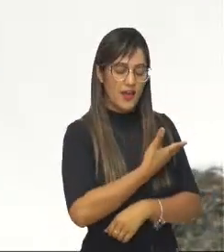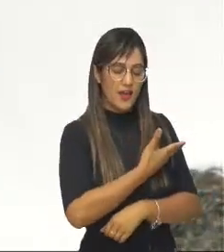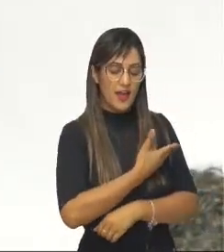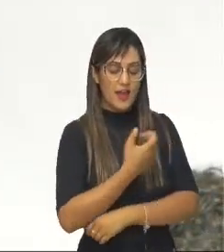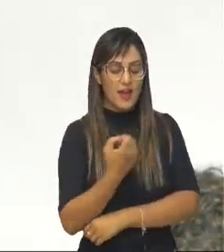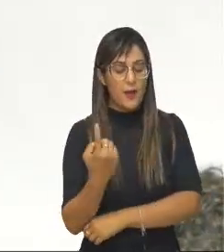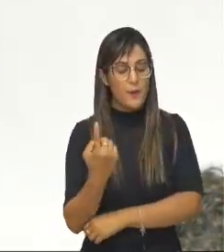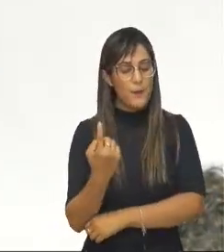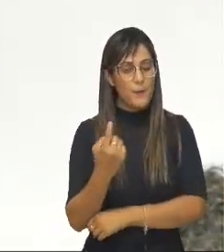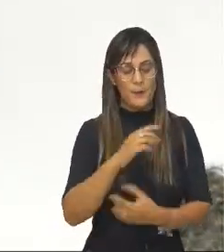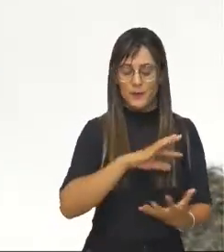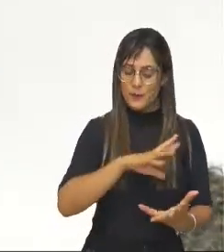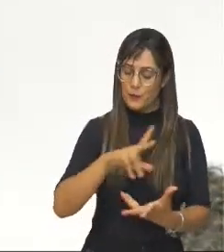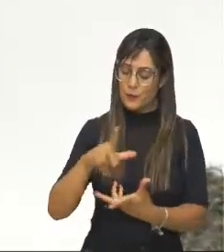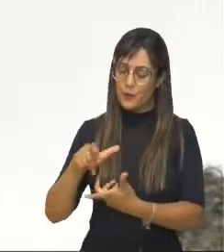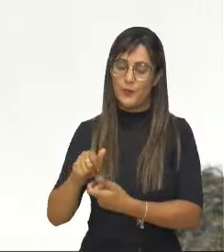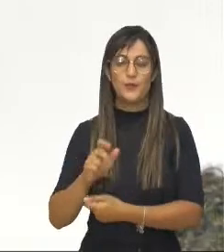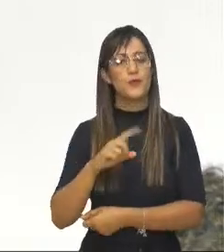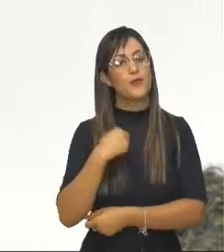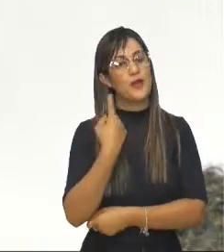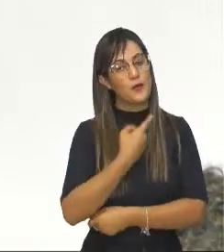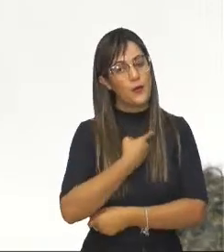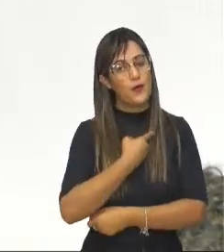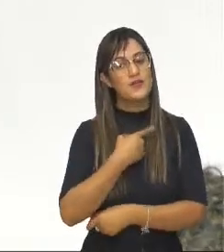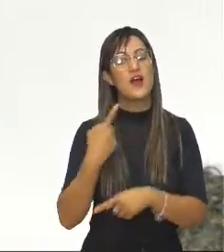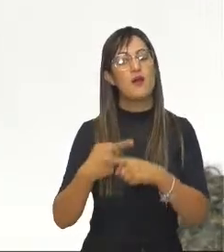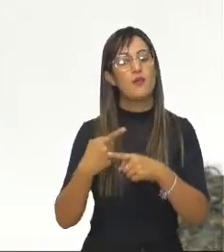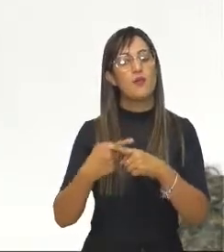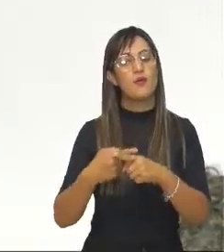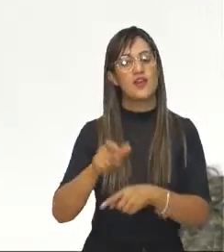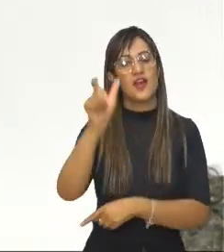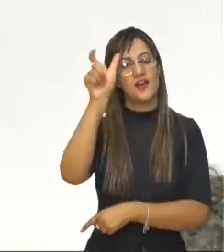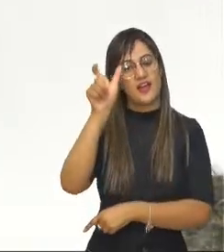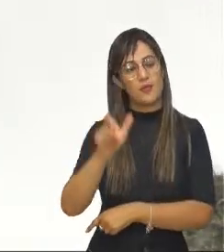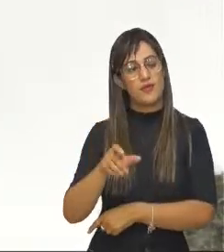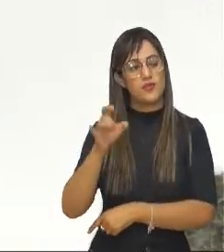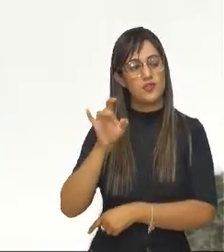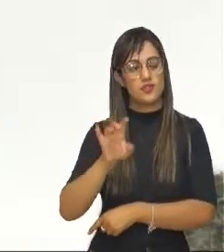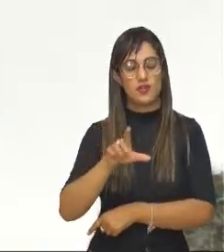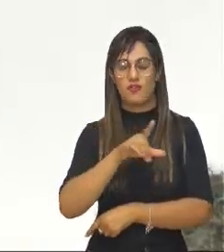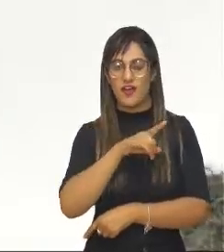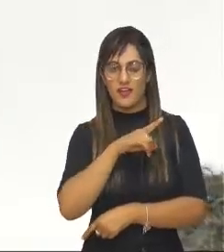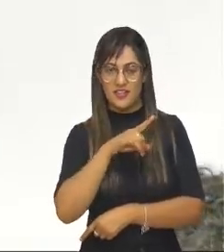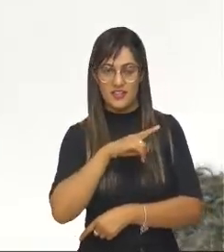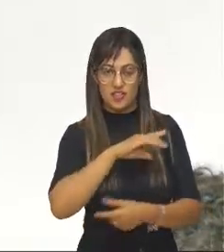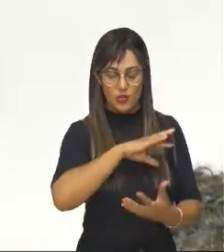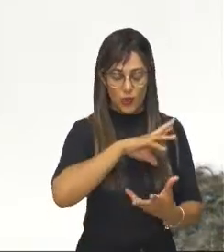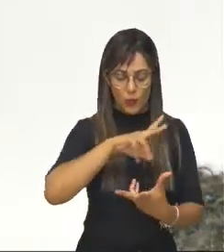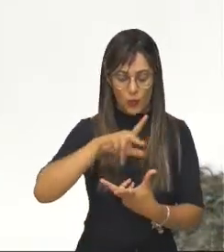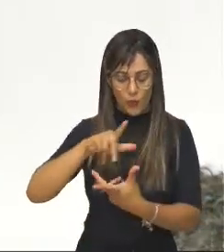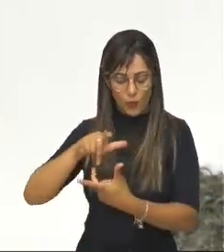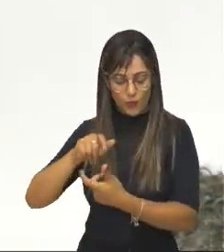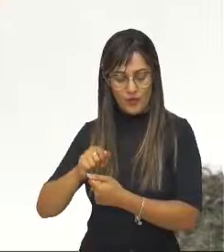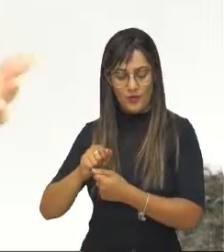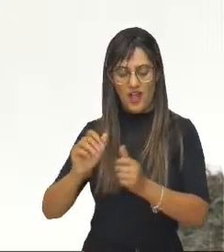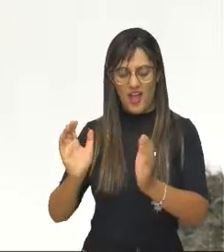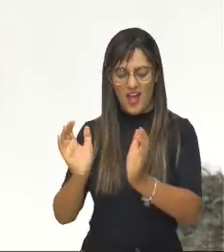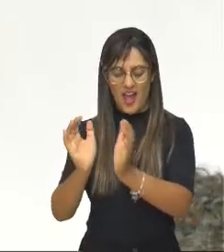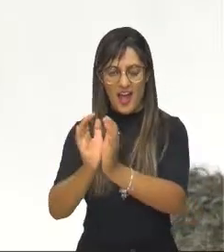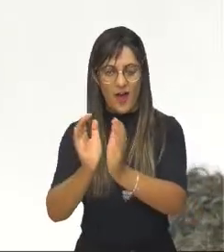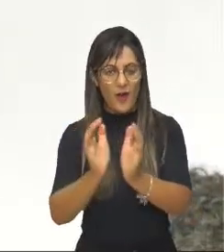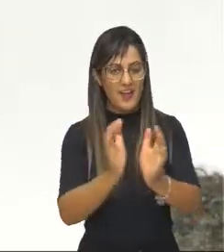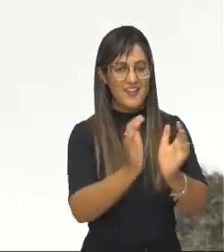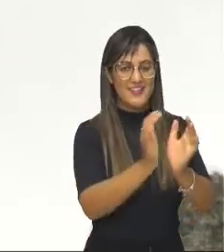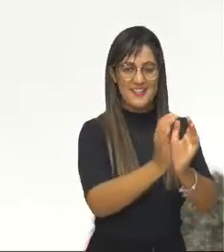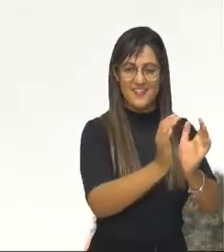mundo para a gente, porque aquela pessoa só vai existir um exemplar daquela pessoa no mundo inteiro. Mas a verdade é que isso é uma coletividade de amigos,